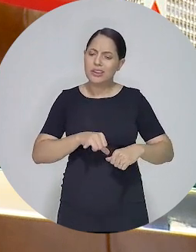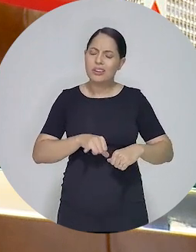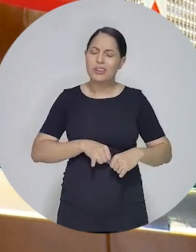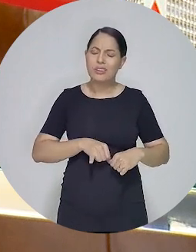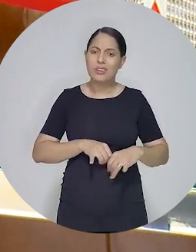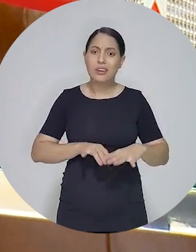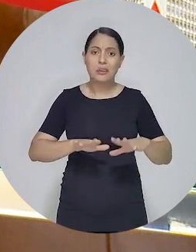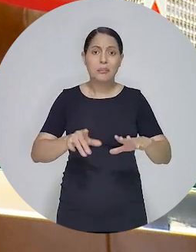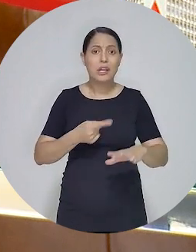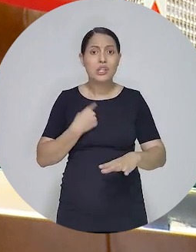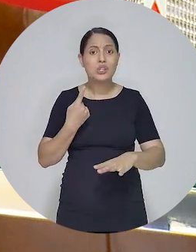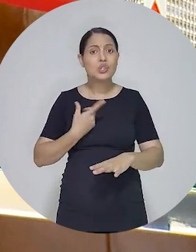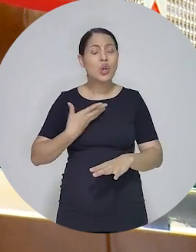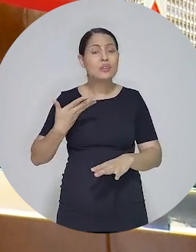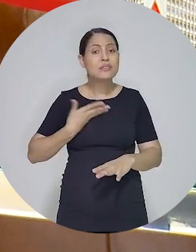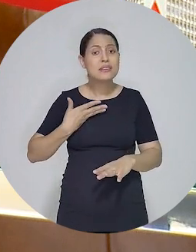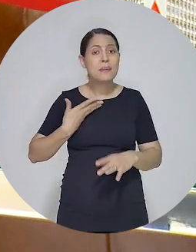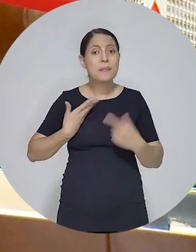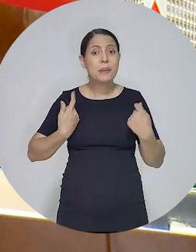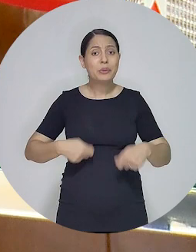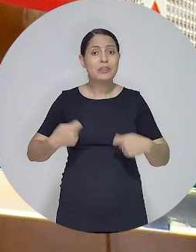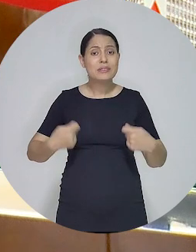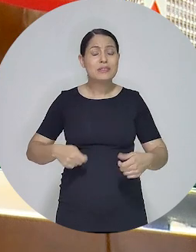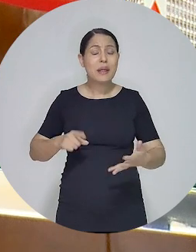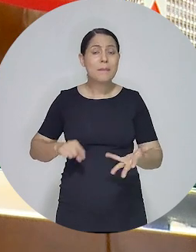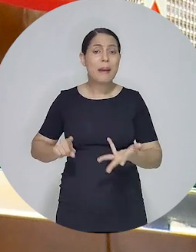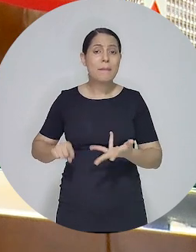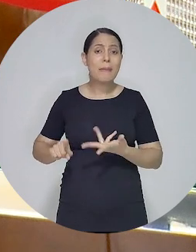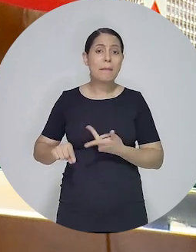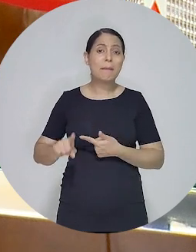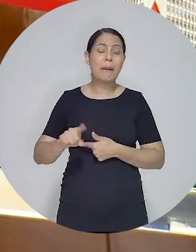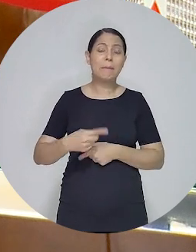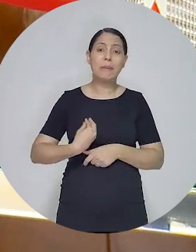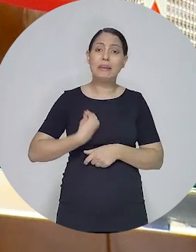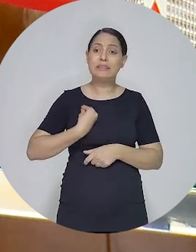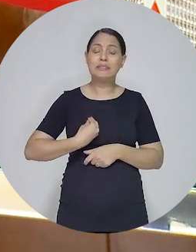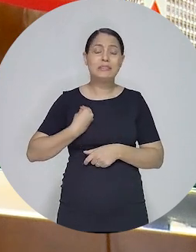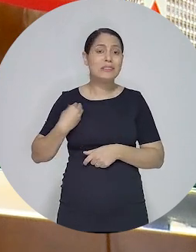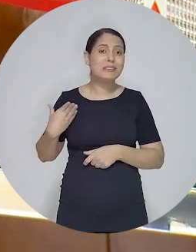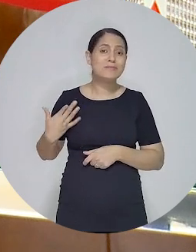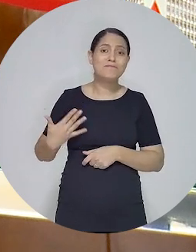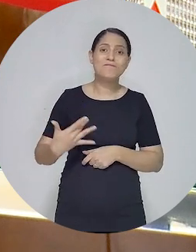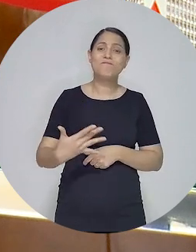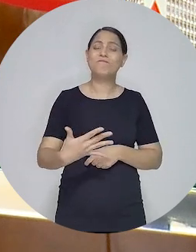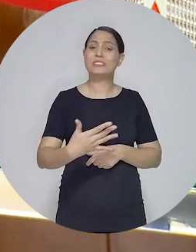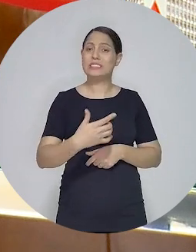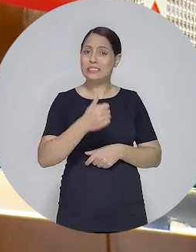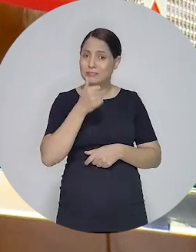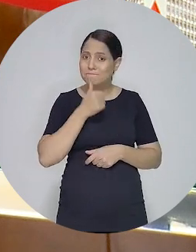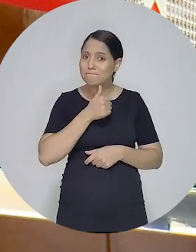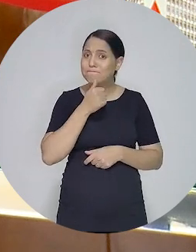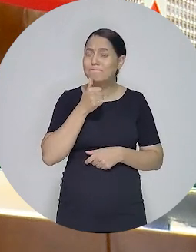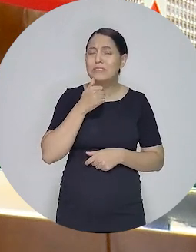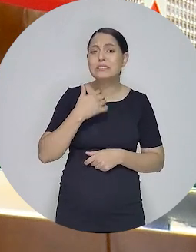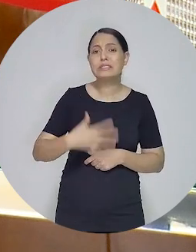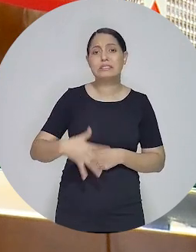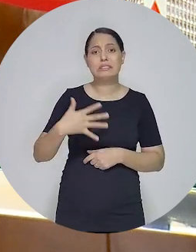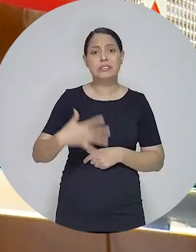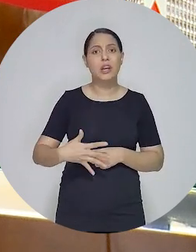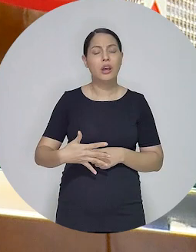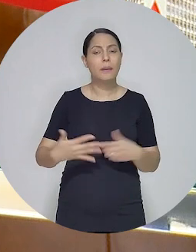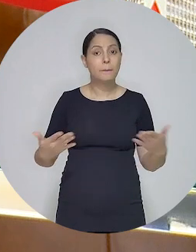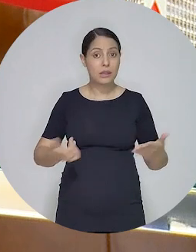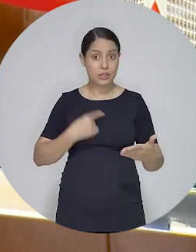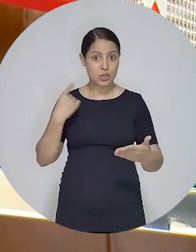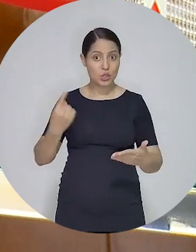está muito sofrida. Os nossos colegas estão passando necessidades, inclusive, de sobrevivência. Então faz-se necessário